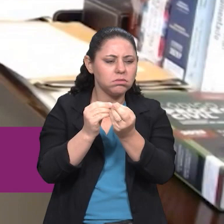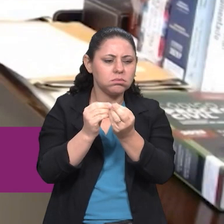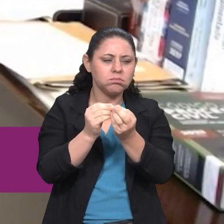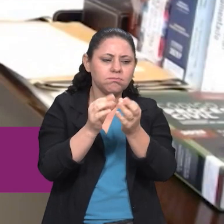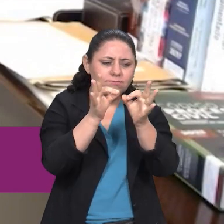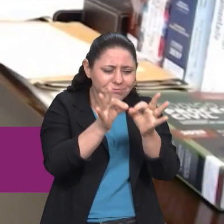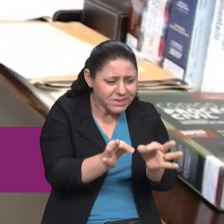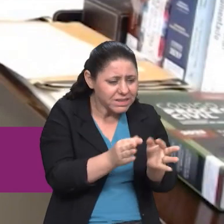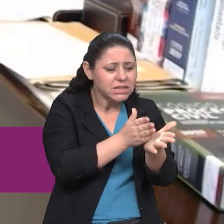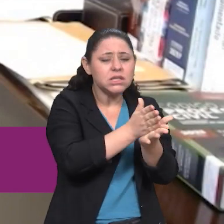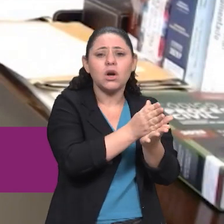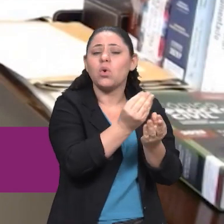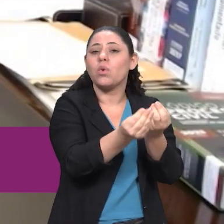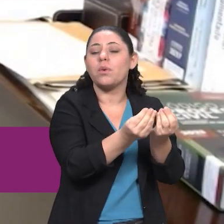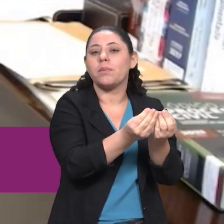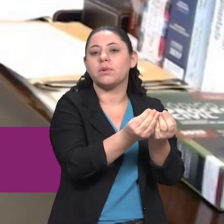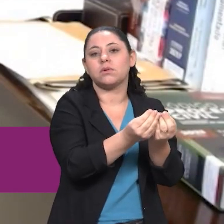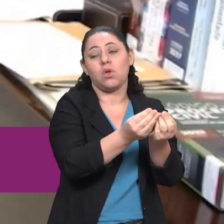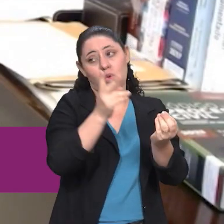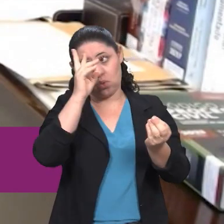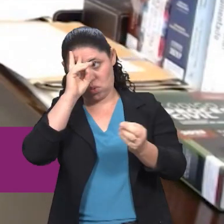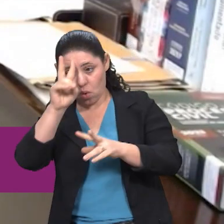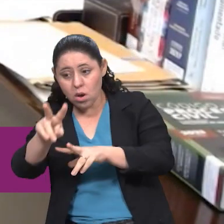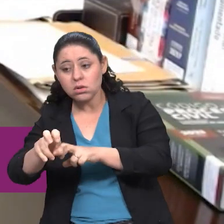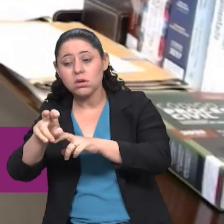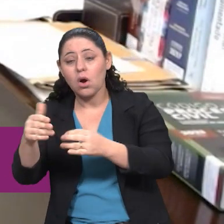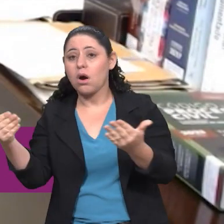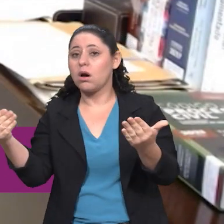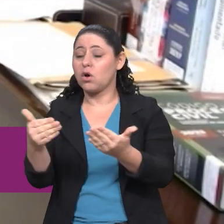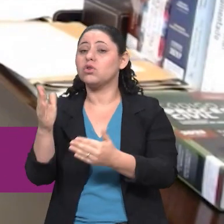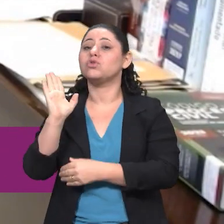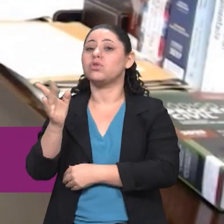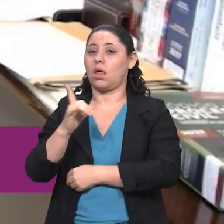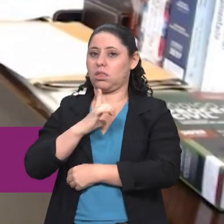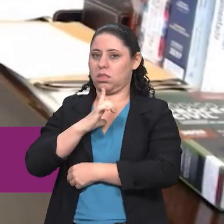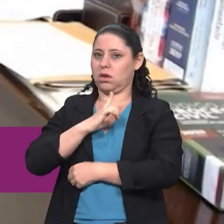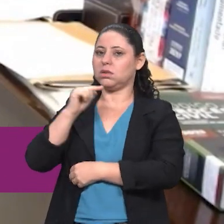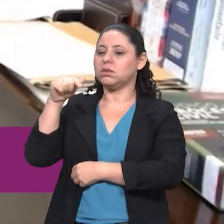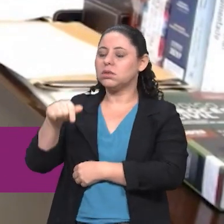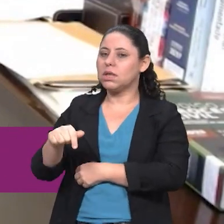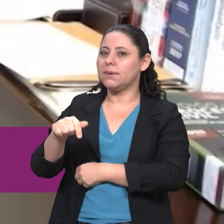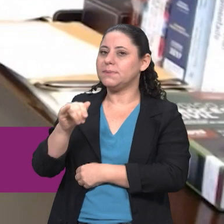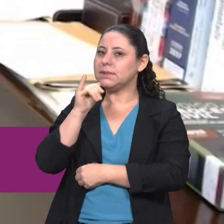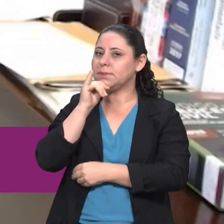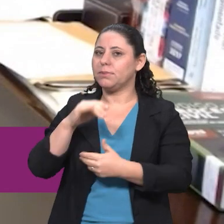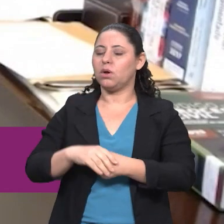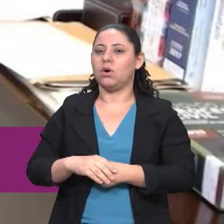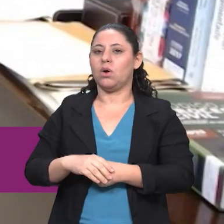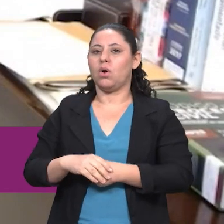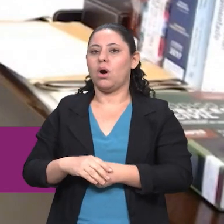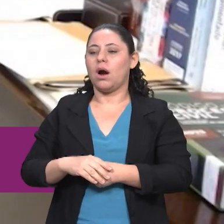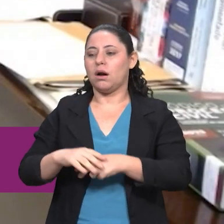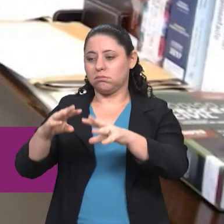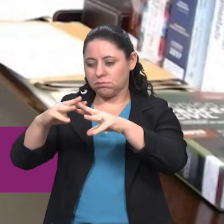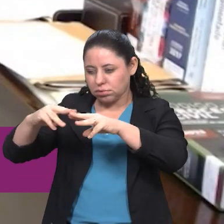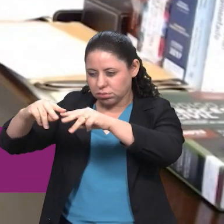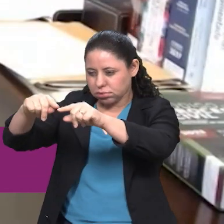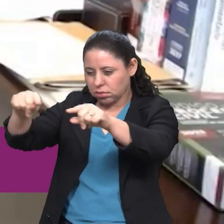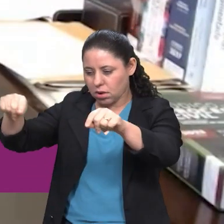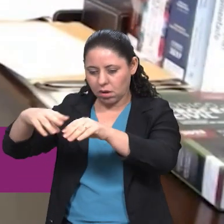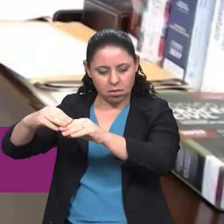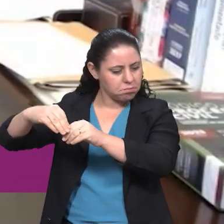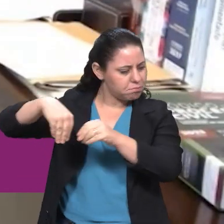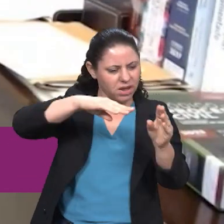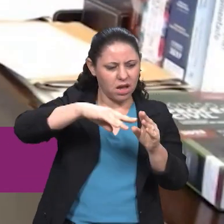injustiças. Então, ou seja, os produtores rurais que aqui estão, que estão sendo expropriados hoje de suas áreas, não são